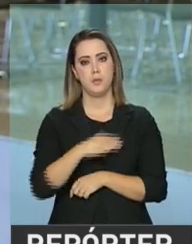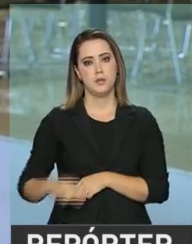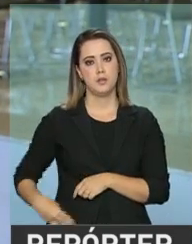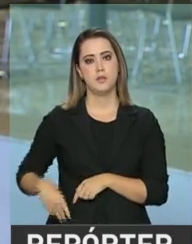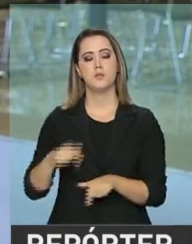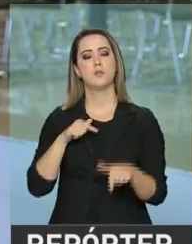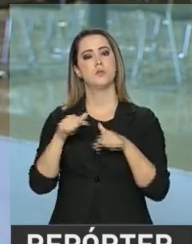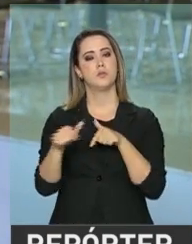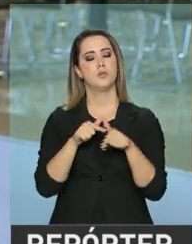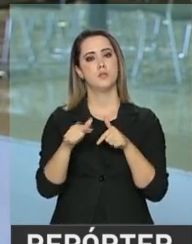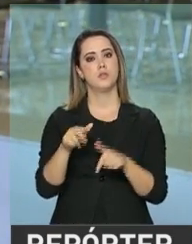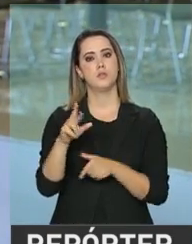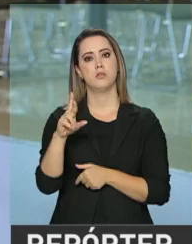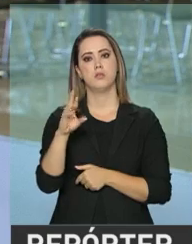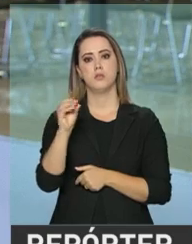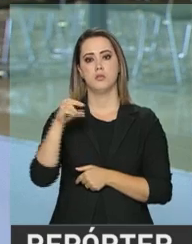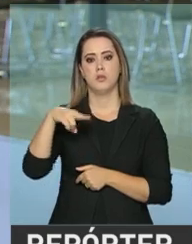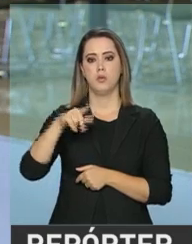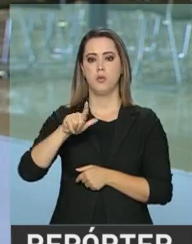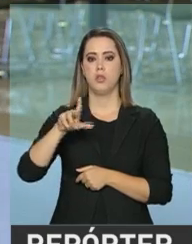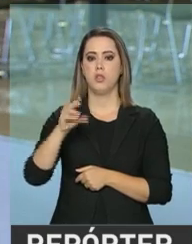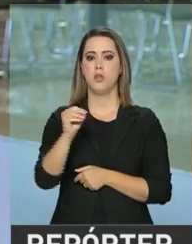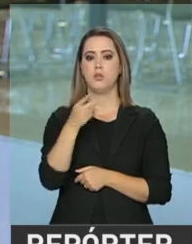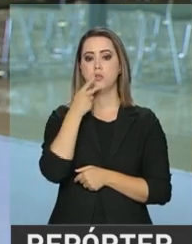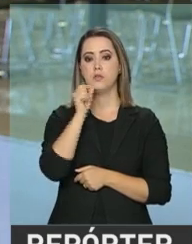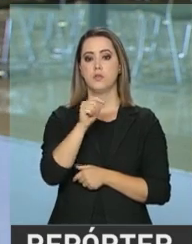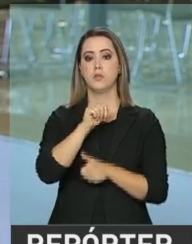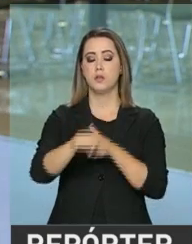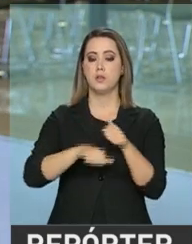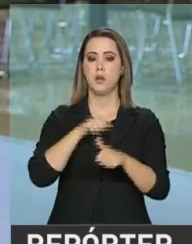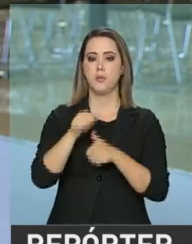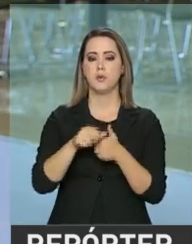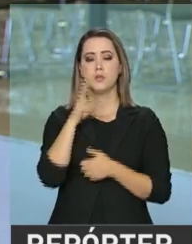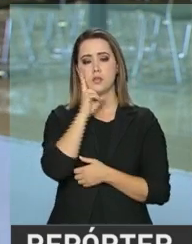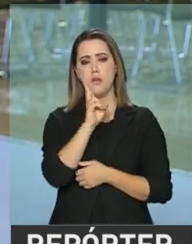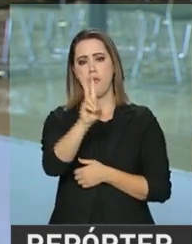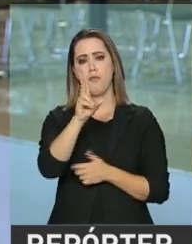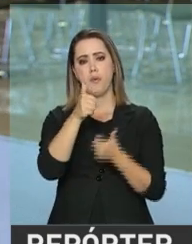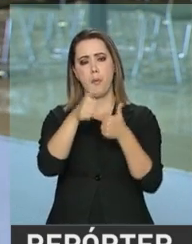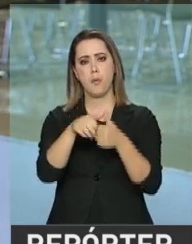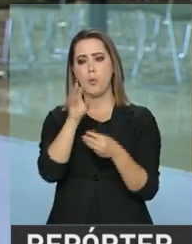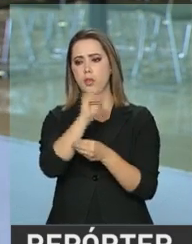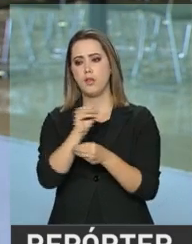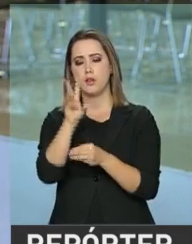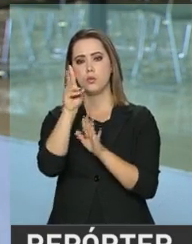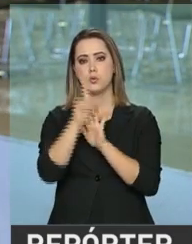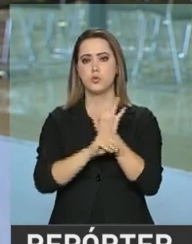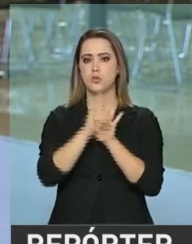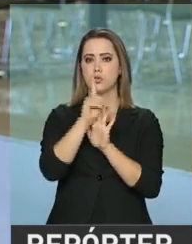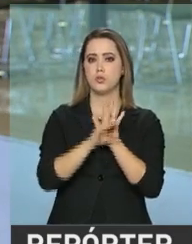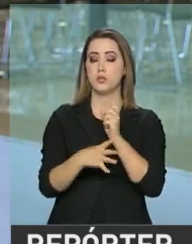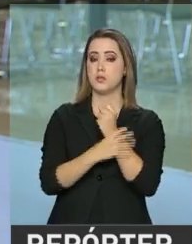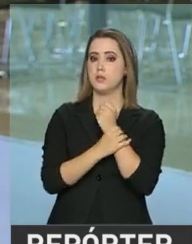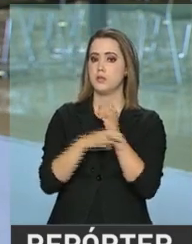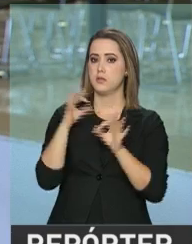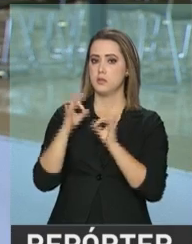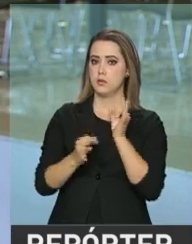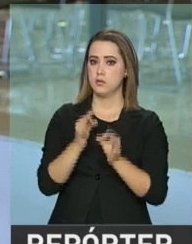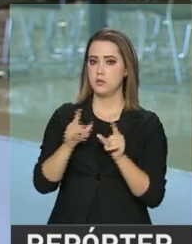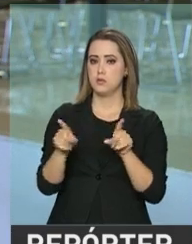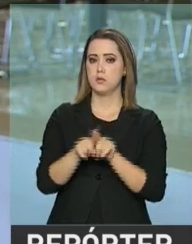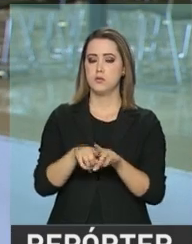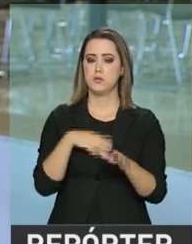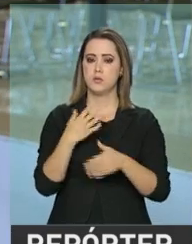Trabalho, Ronaldo Nogueira, afirmou que a mudança foi feita levando em conta a preservação de direitos, a segurança jurídica e